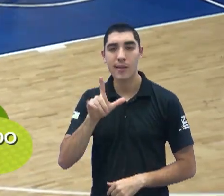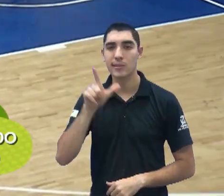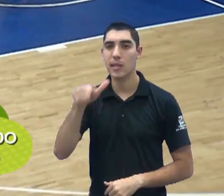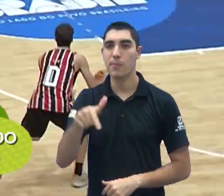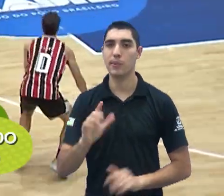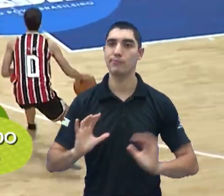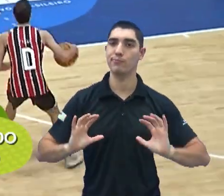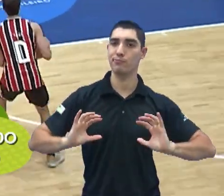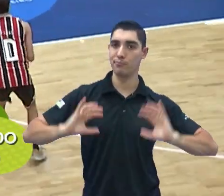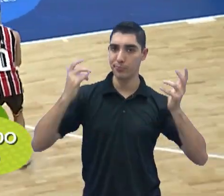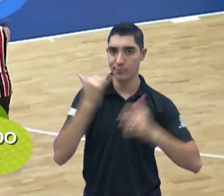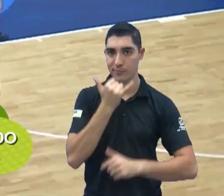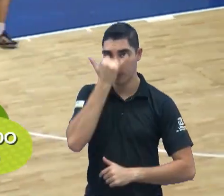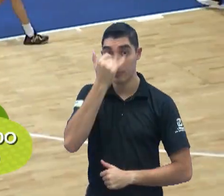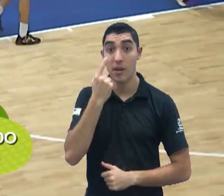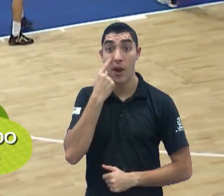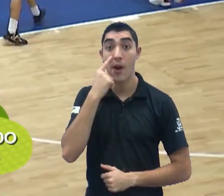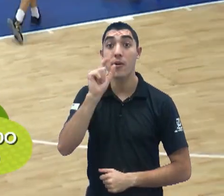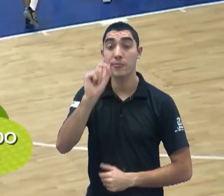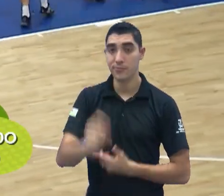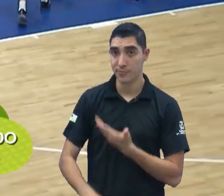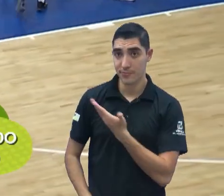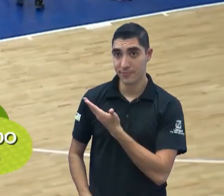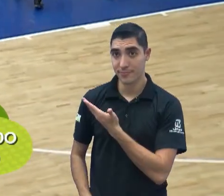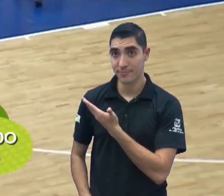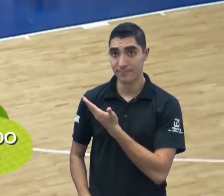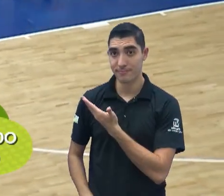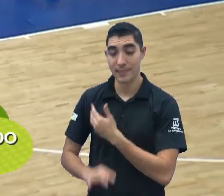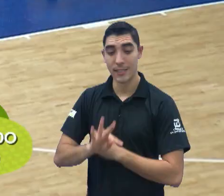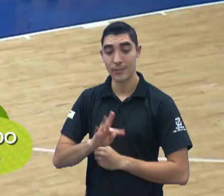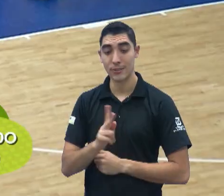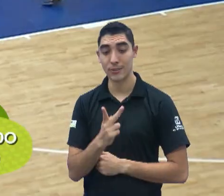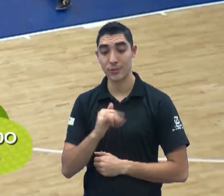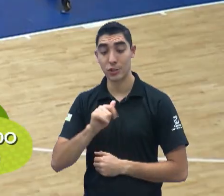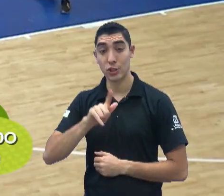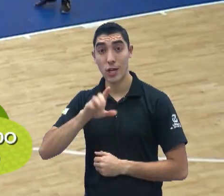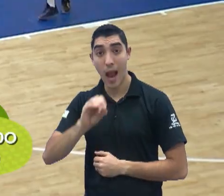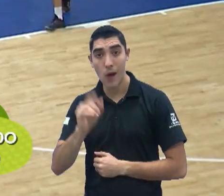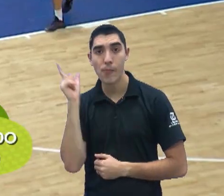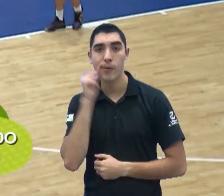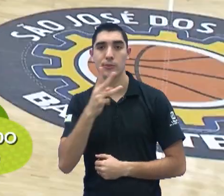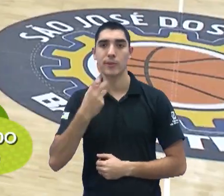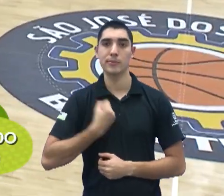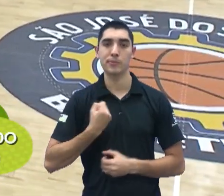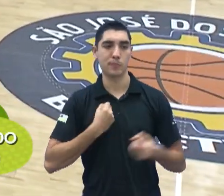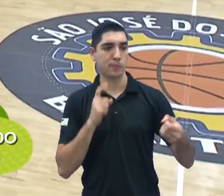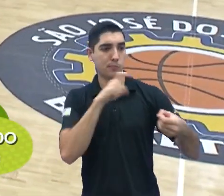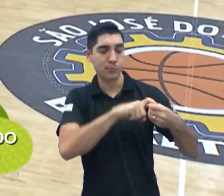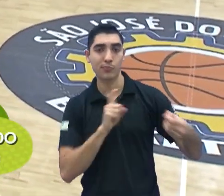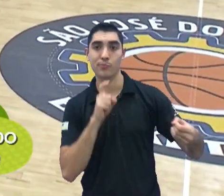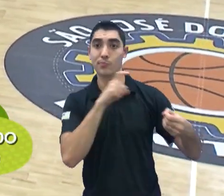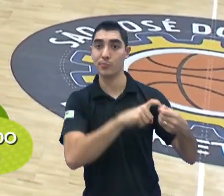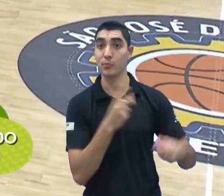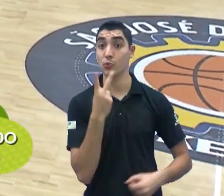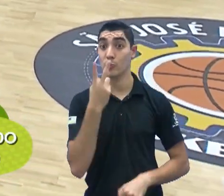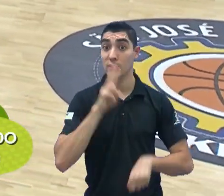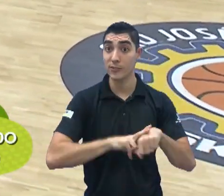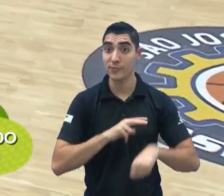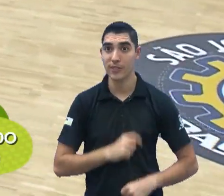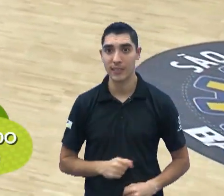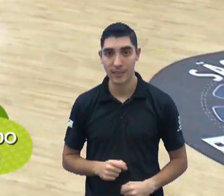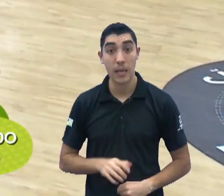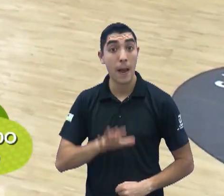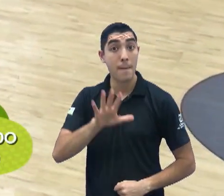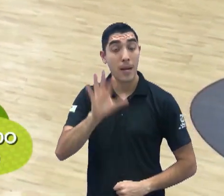na lata. 2 bolas de 3 de Thiago Andrade para o tricolor retomar a liderança. Sorte é que Gabriel